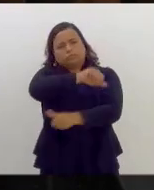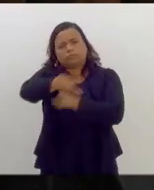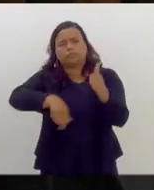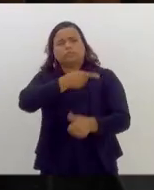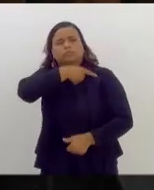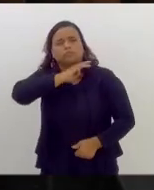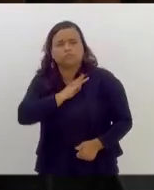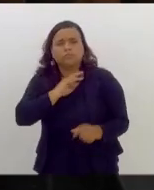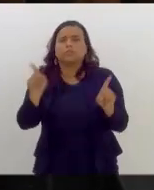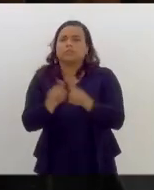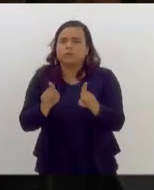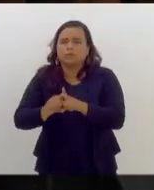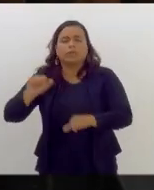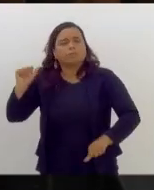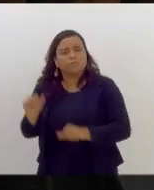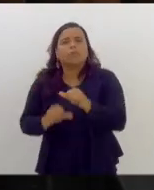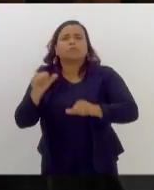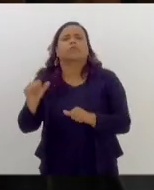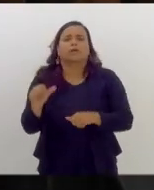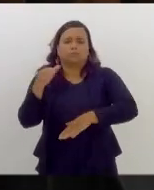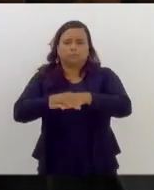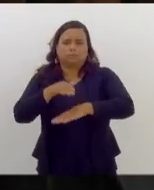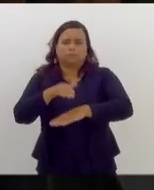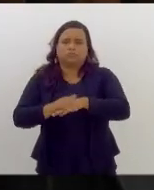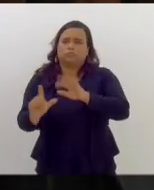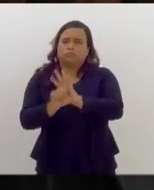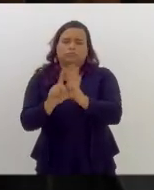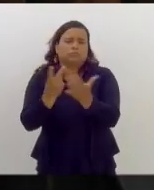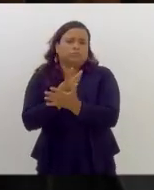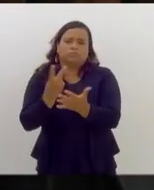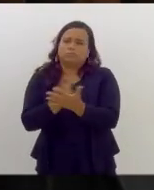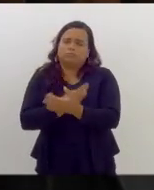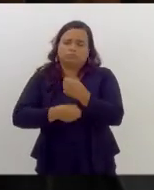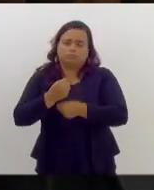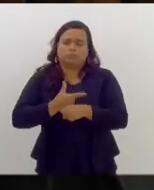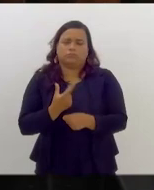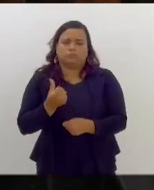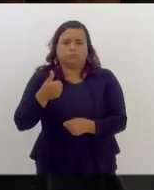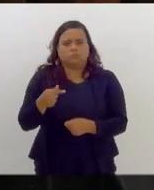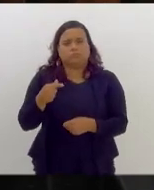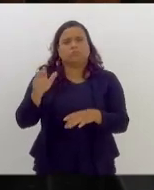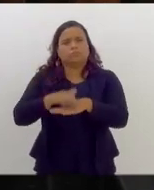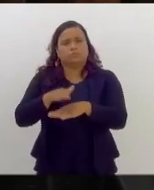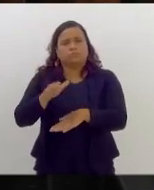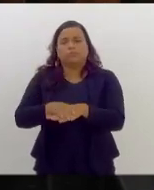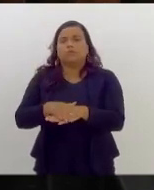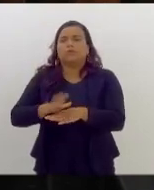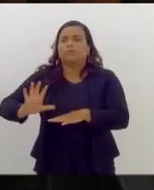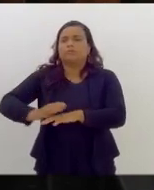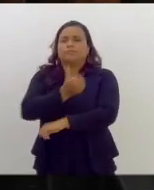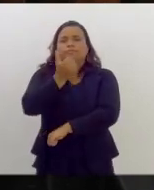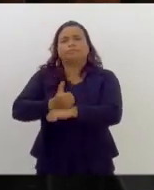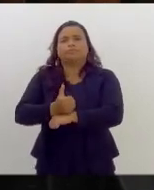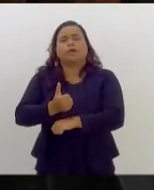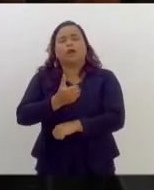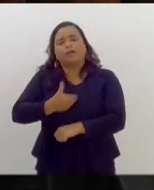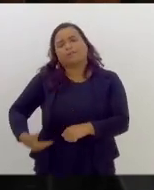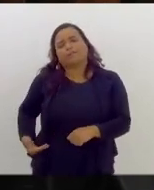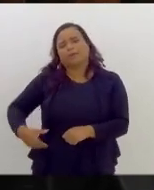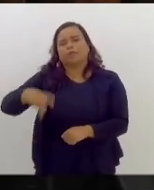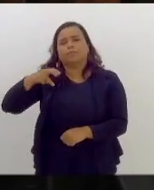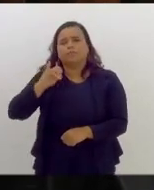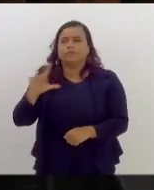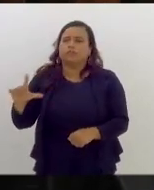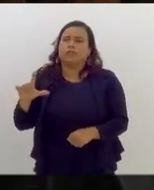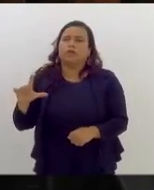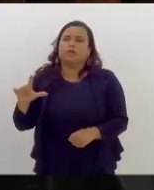inclusive modificando a malfadada lei que a instituiu em 2017, ainda sob o governo golpista de Michel Temer. E o terceiro desafio,